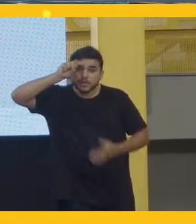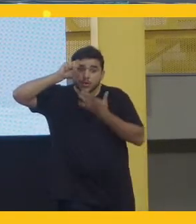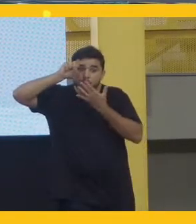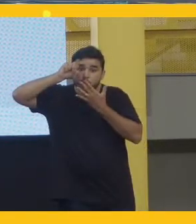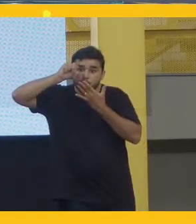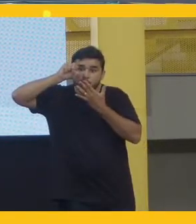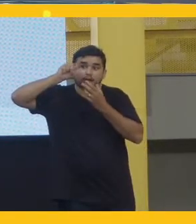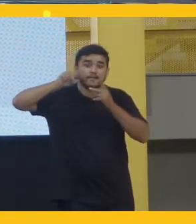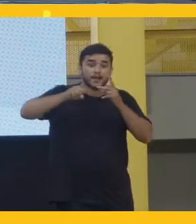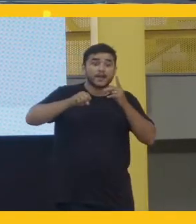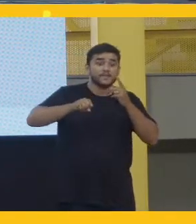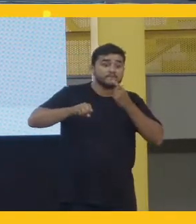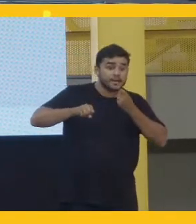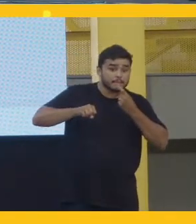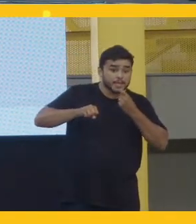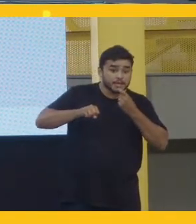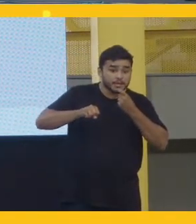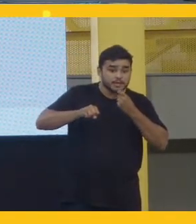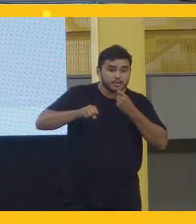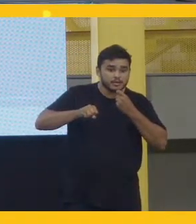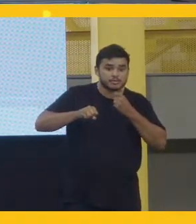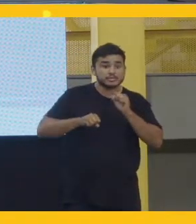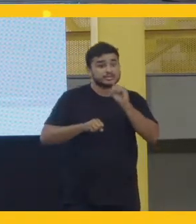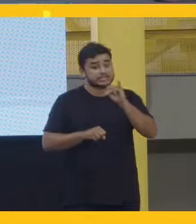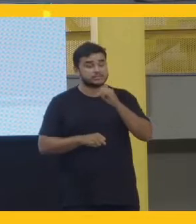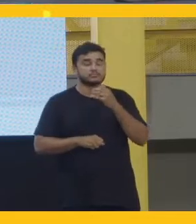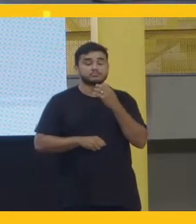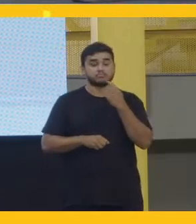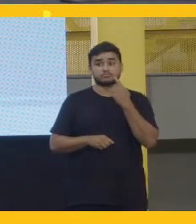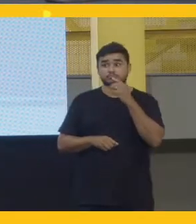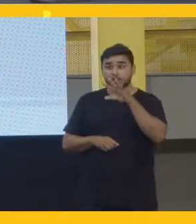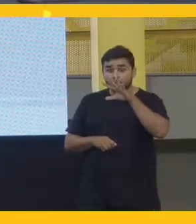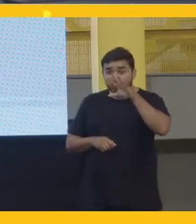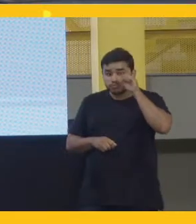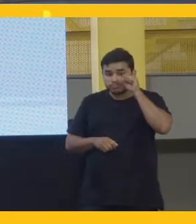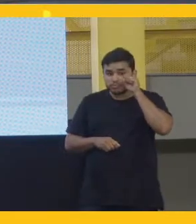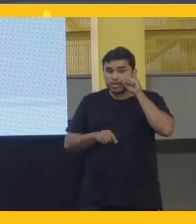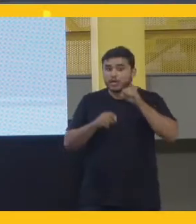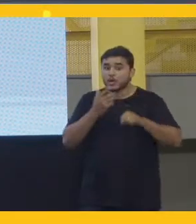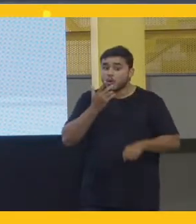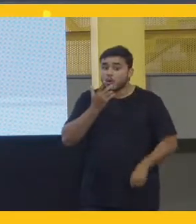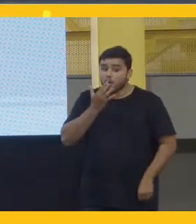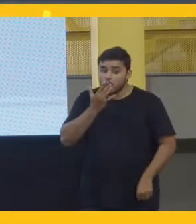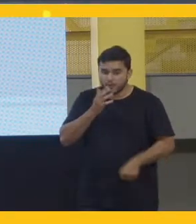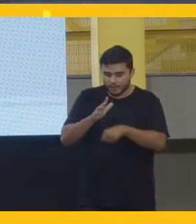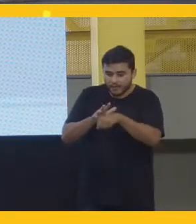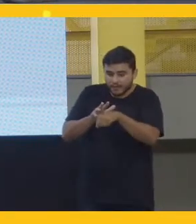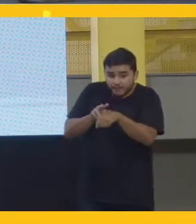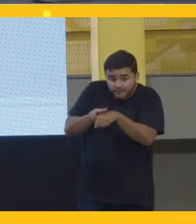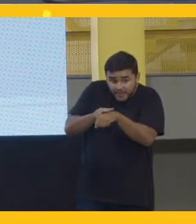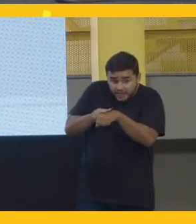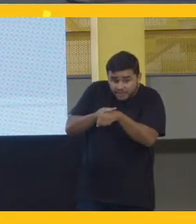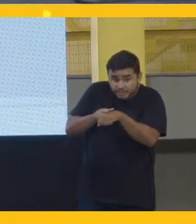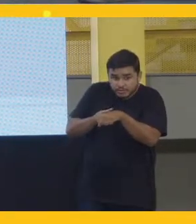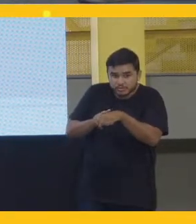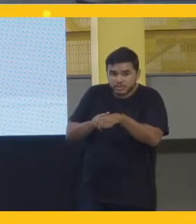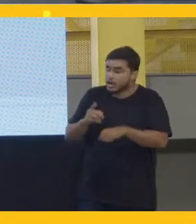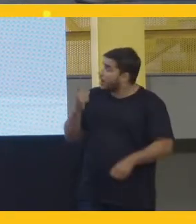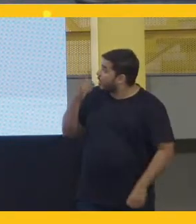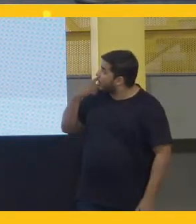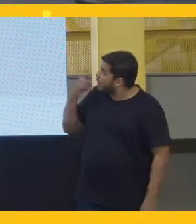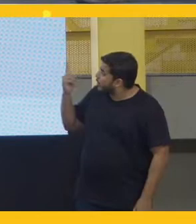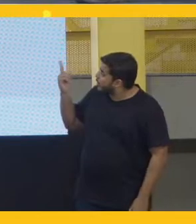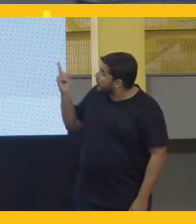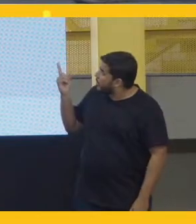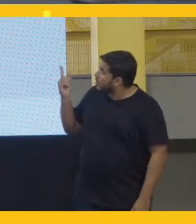cores. Se chegar luz verde ao seu olho, ele vai ativar o cone green em